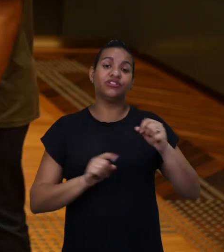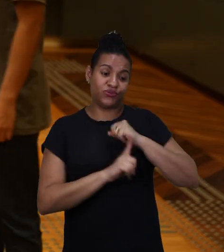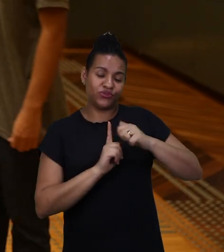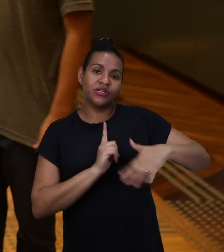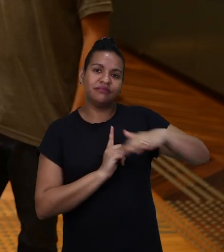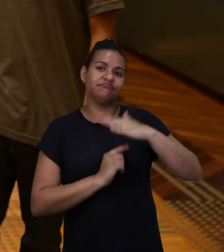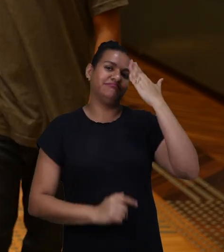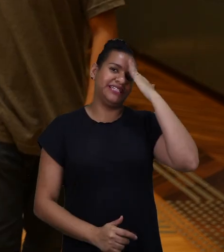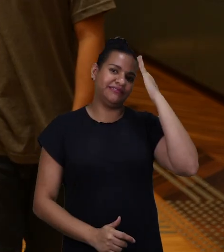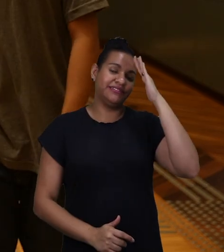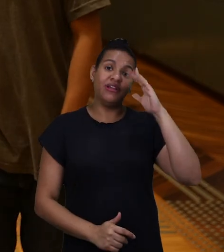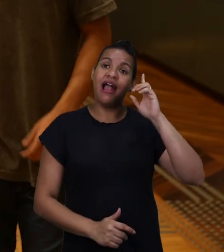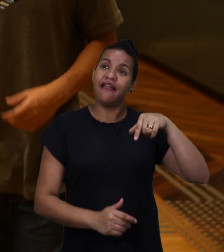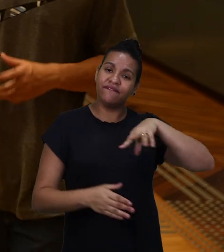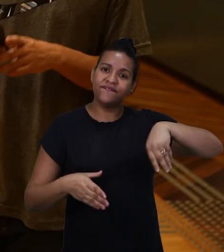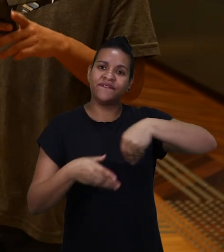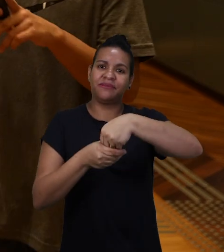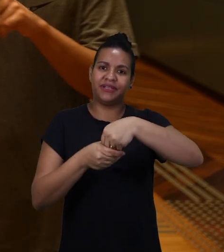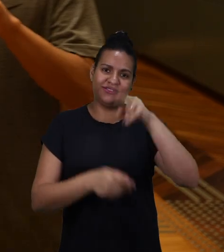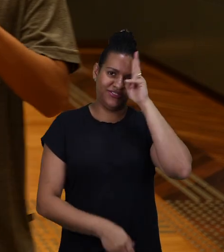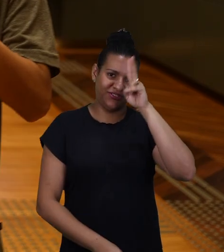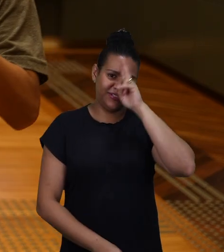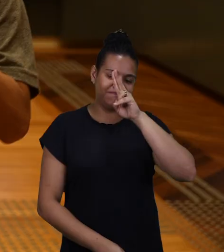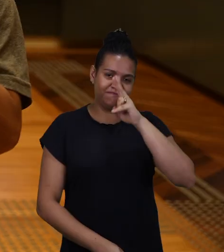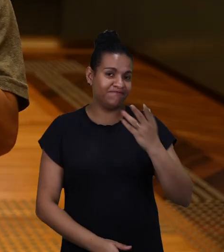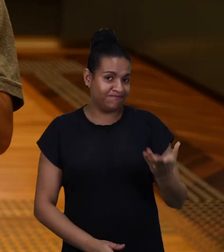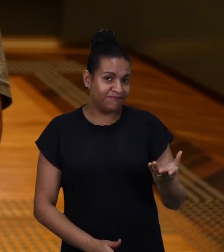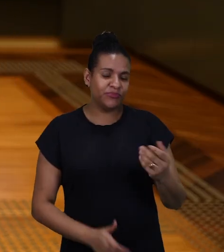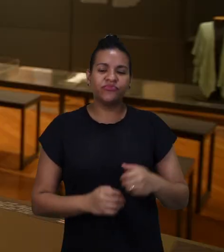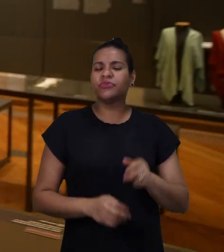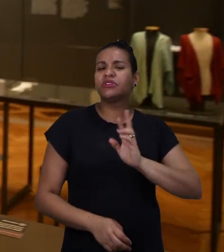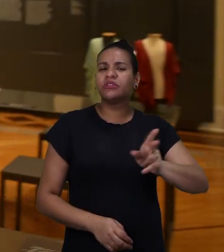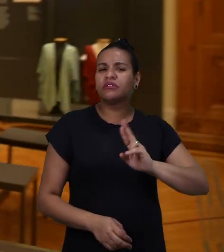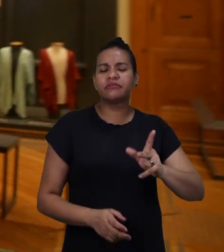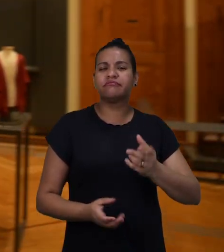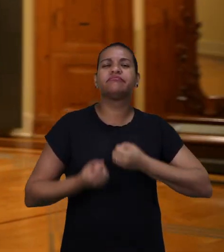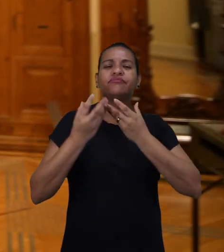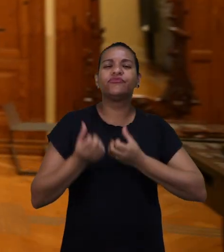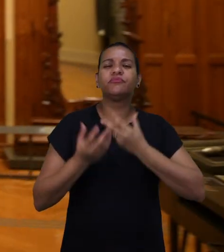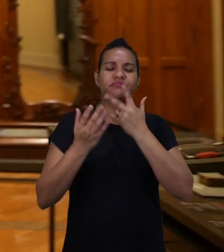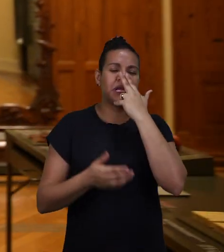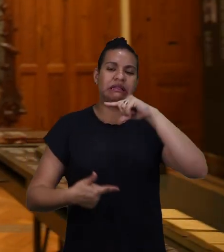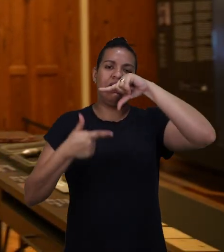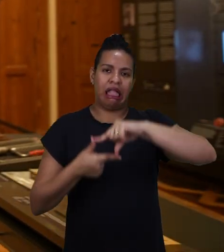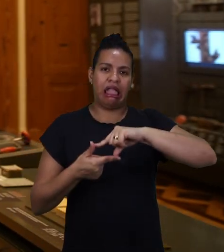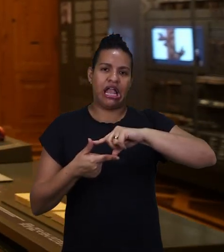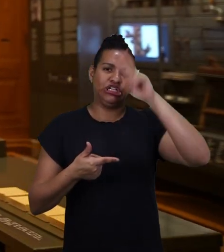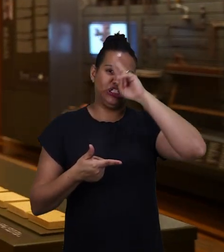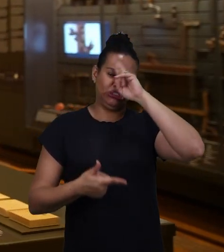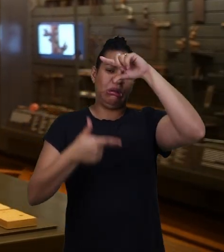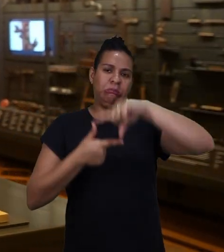com que as sociedades entendessem que elas têm um lugar na história. Nós não estamos colocando aqui informações